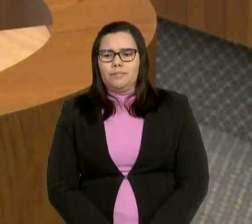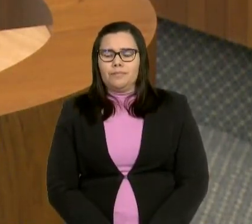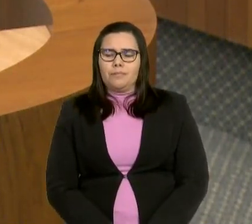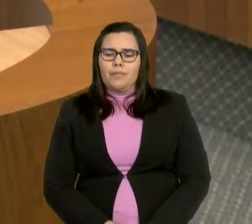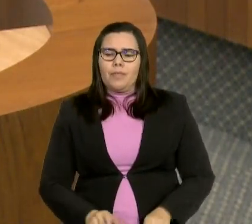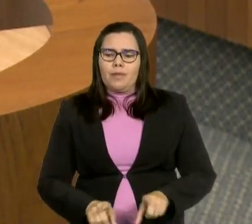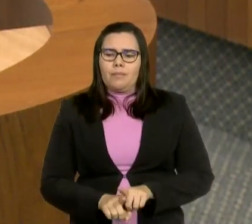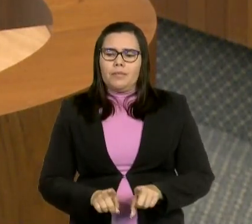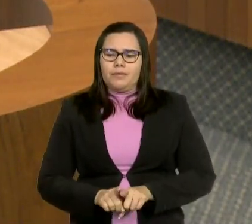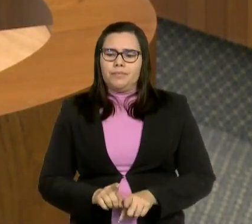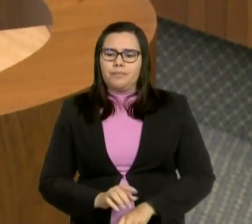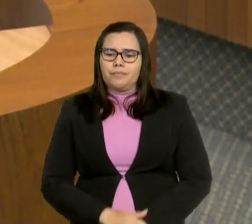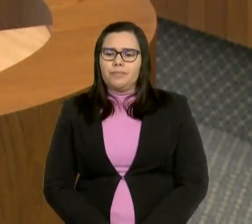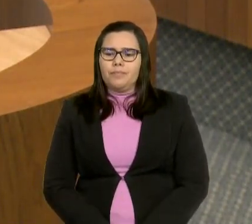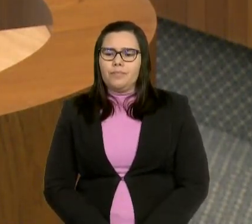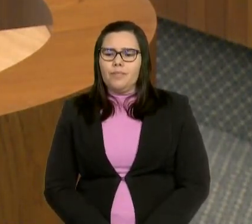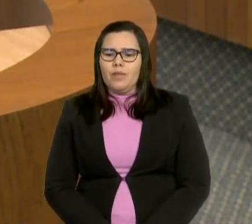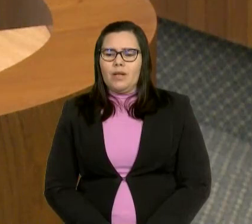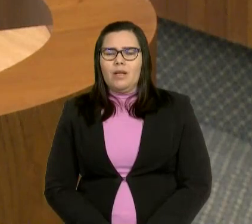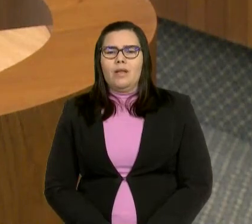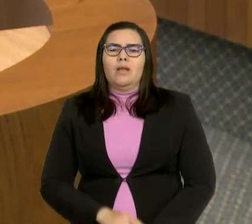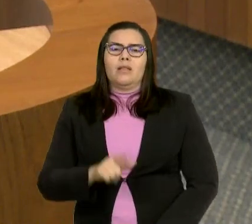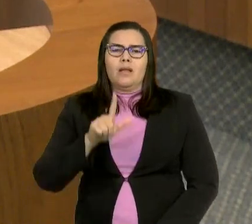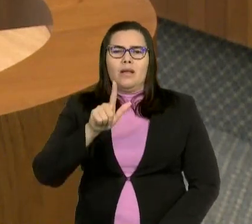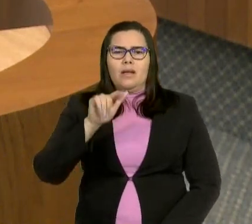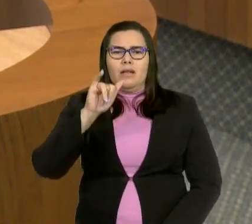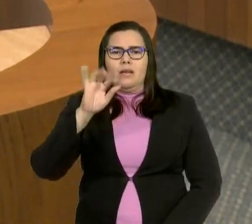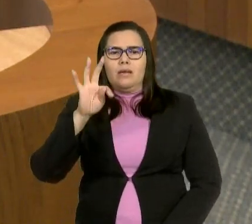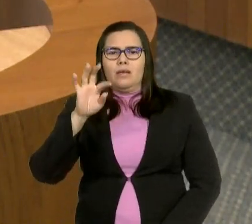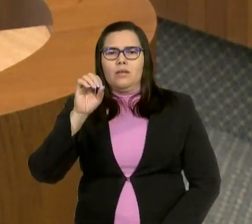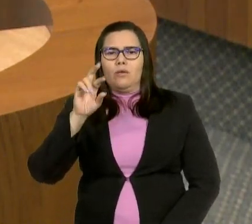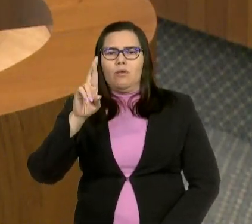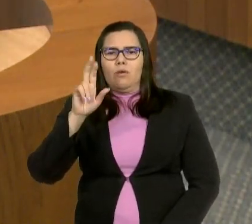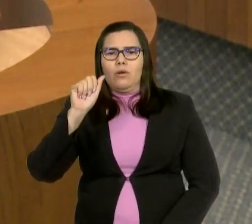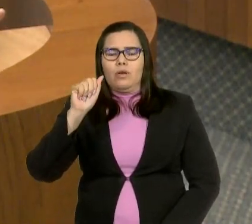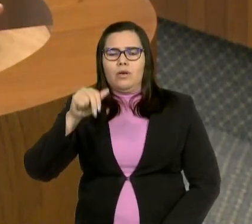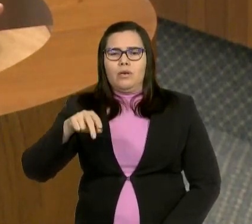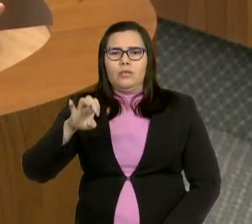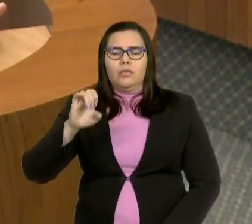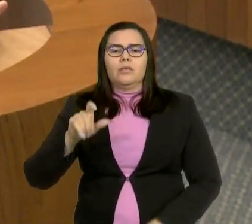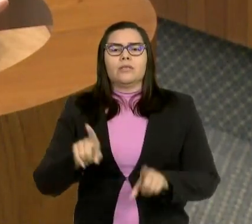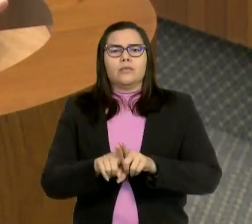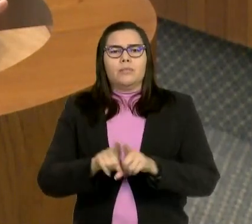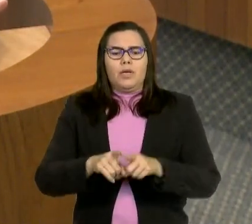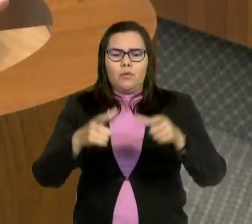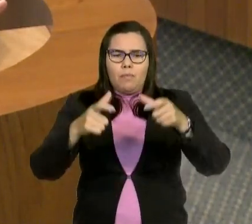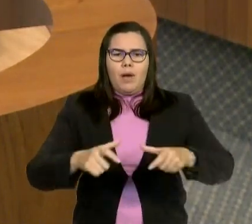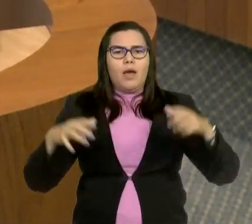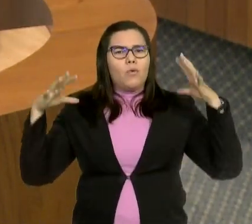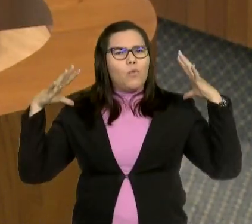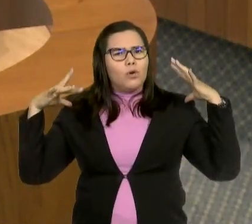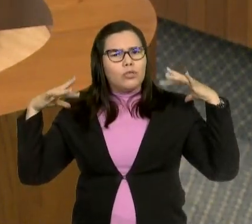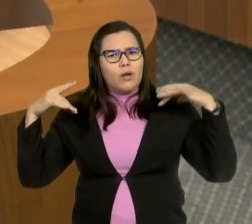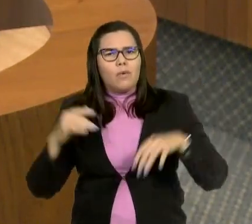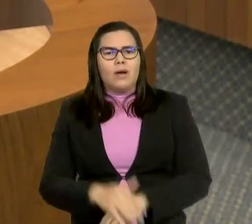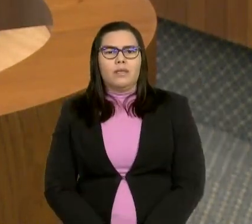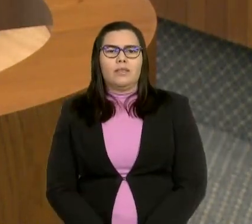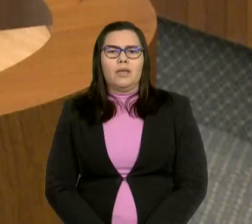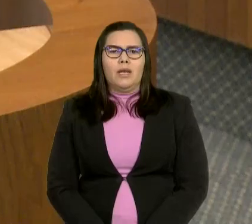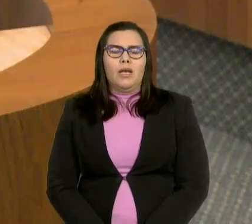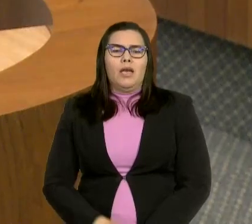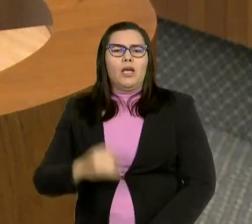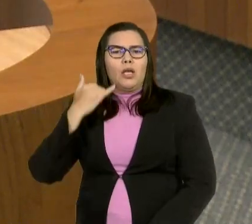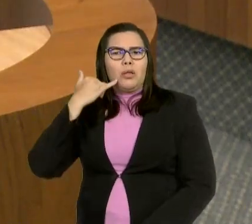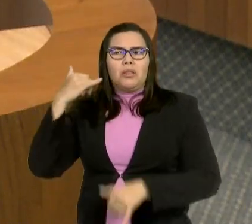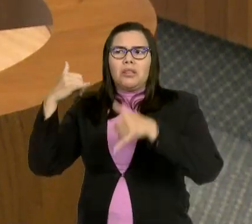ilha, na região da Litorânea, na região do Anjo da Guarda, em vários pontos cegos que não pega a telefonia. E em vários pontos do Estado do